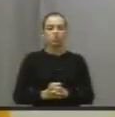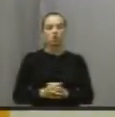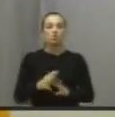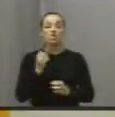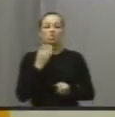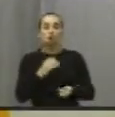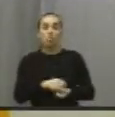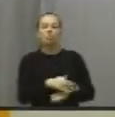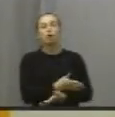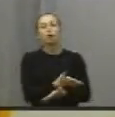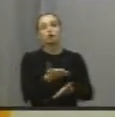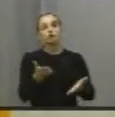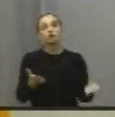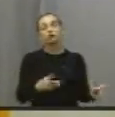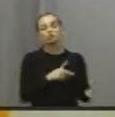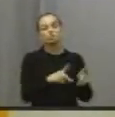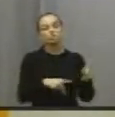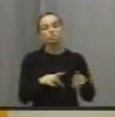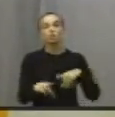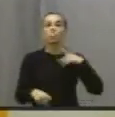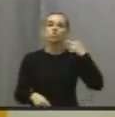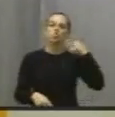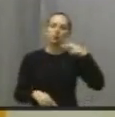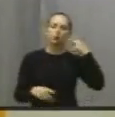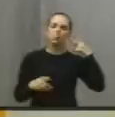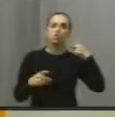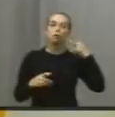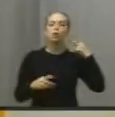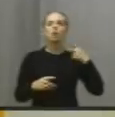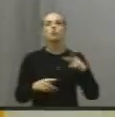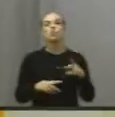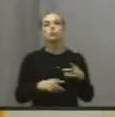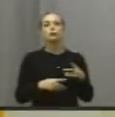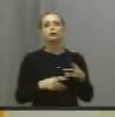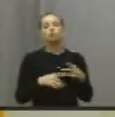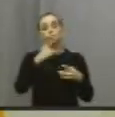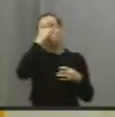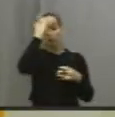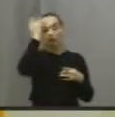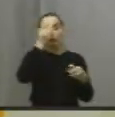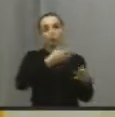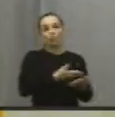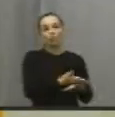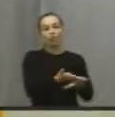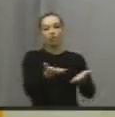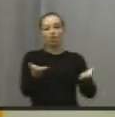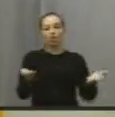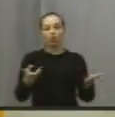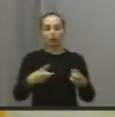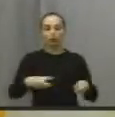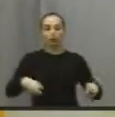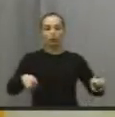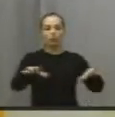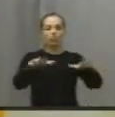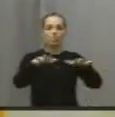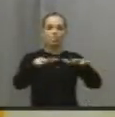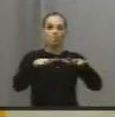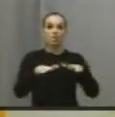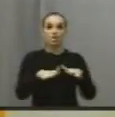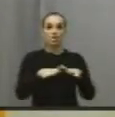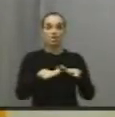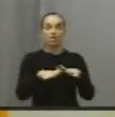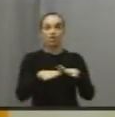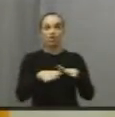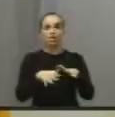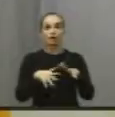Boa noite a todos, senhor presidente, os vereadores, os presentes aqui na plenária, funcionários, população